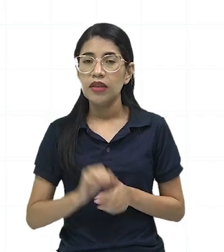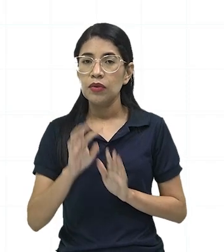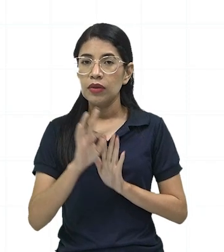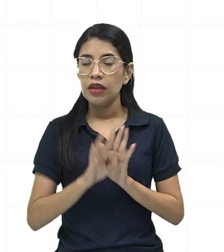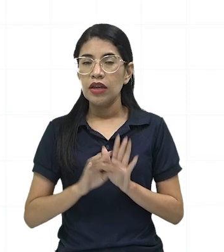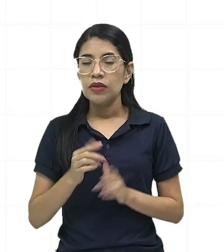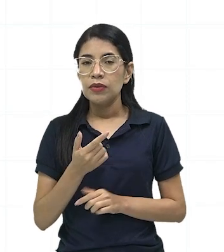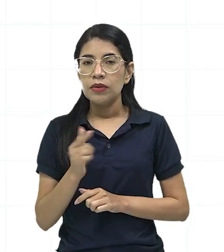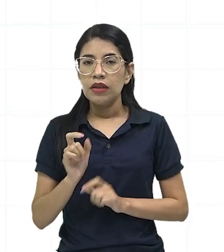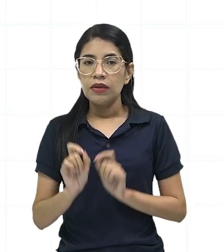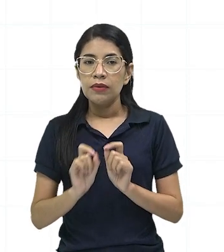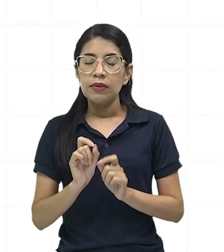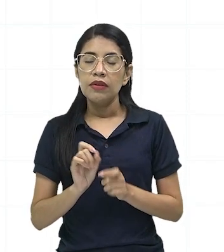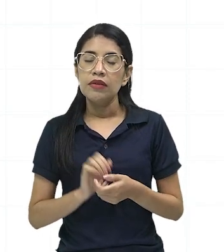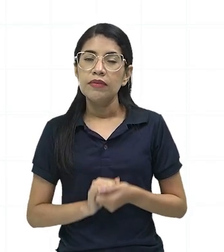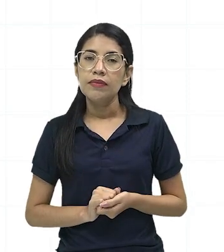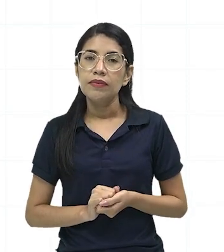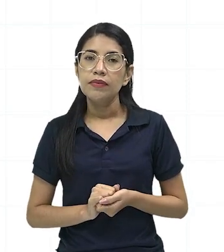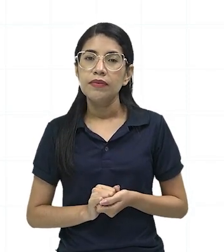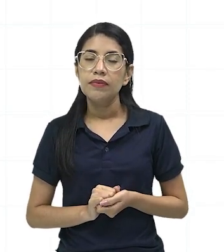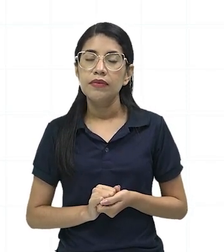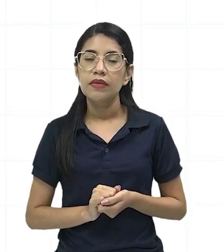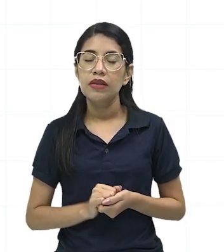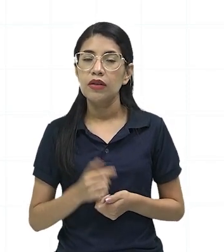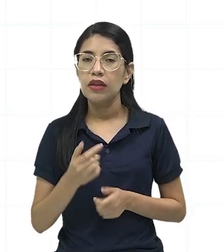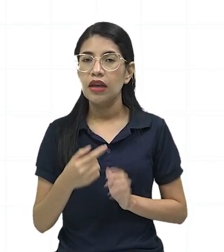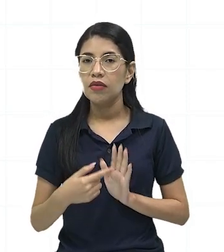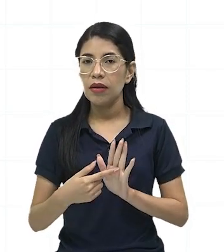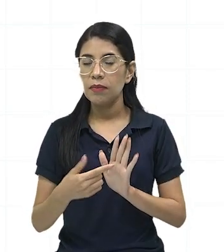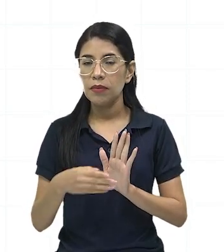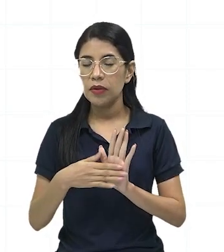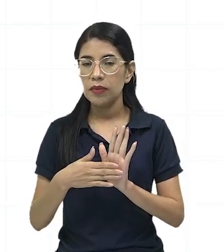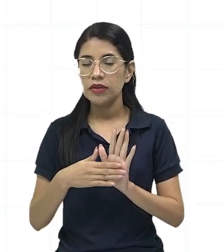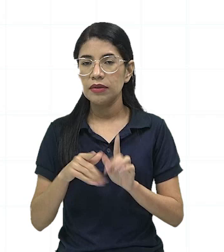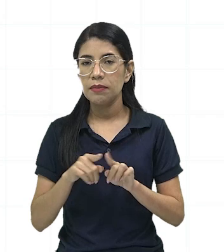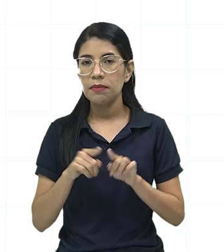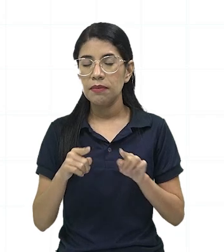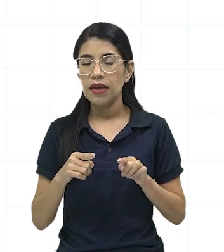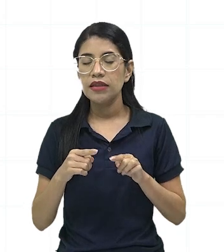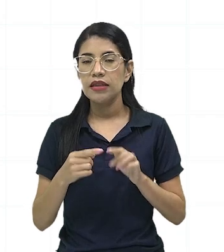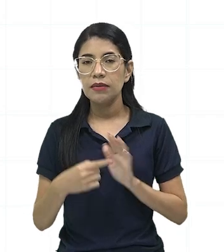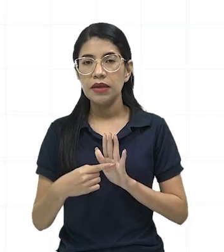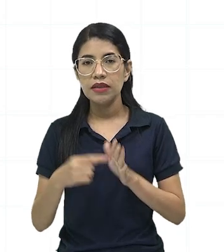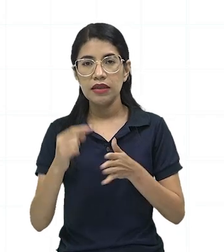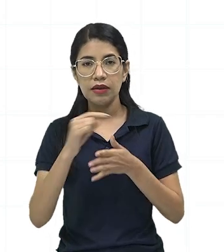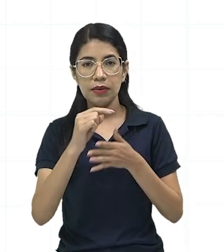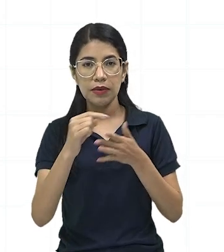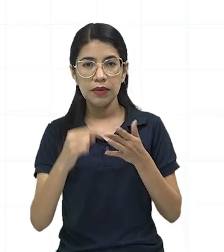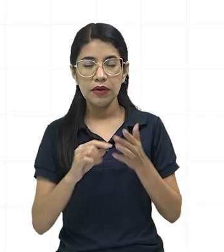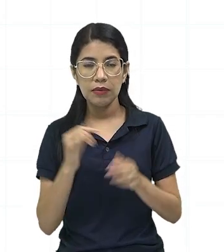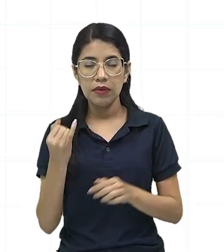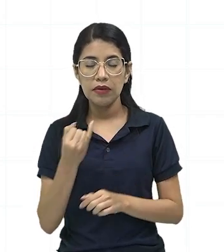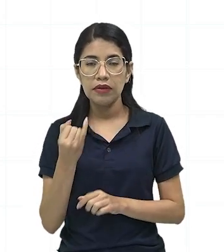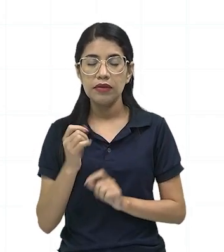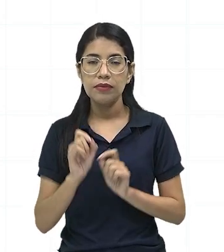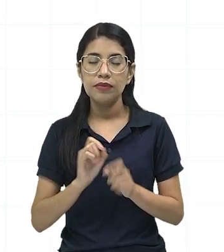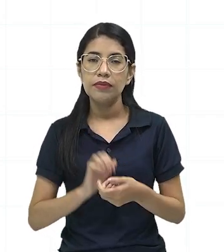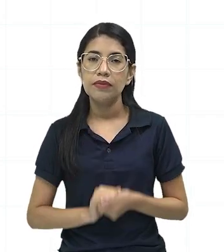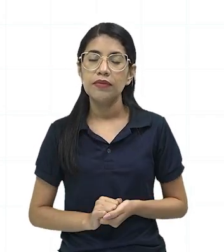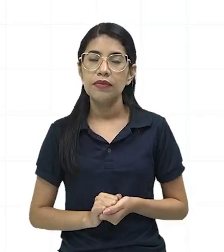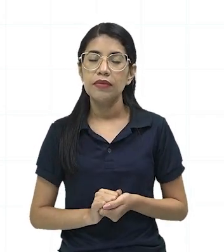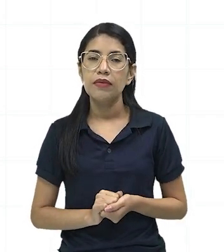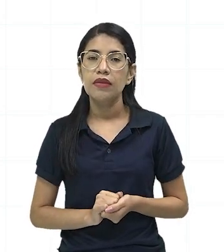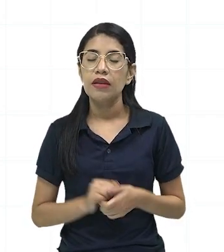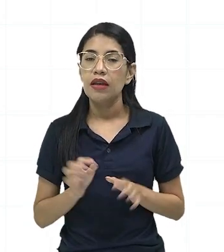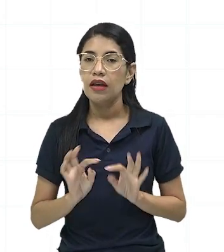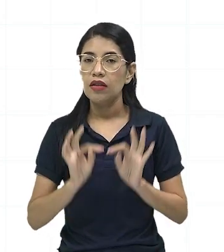necessariamente lá uma proposta, mas ele ressalta os pontos que já abordou, né? Então, para que a